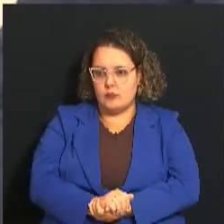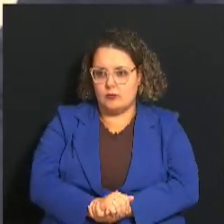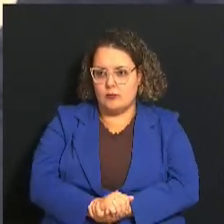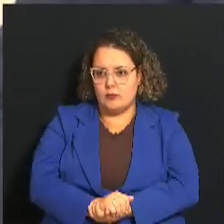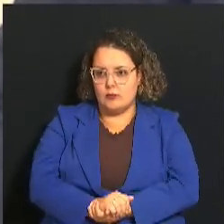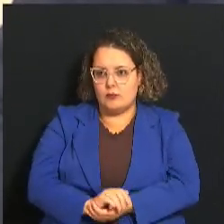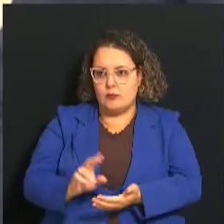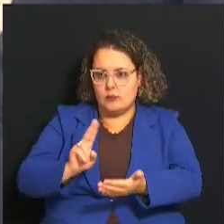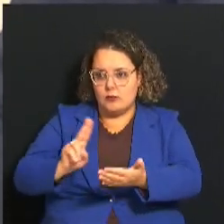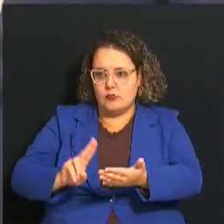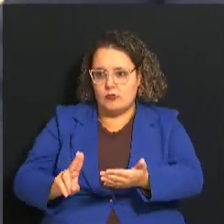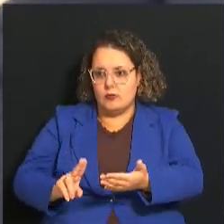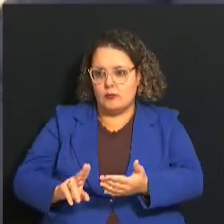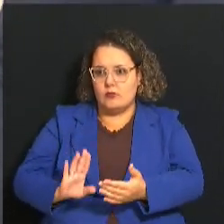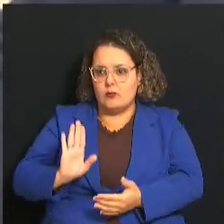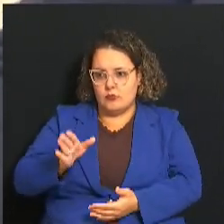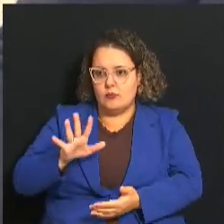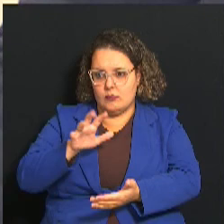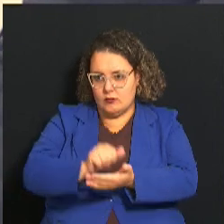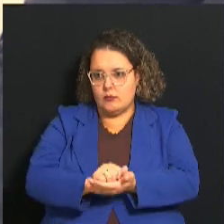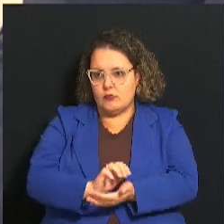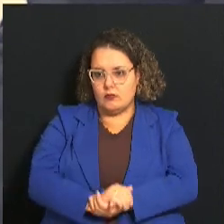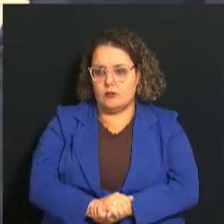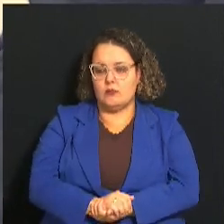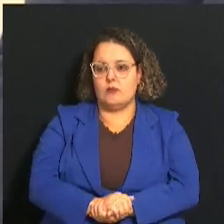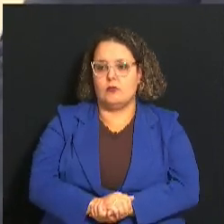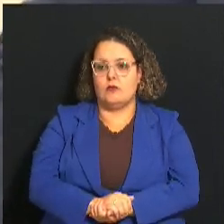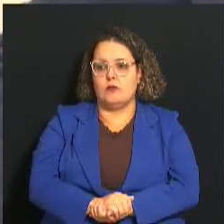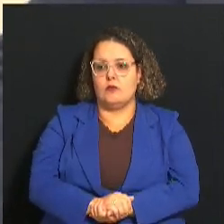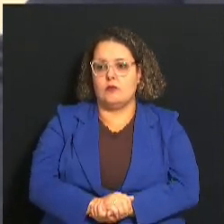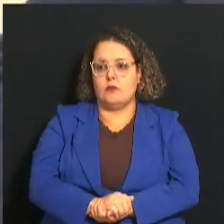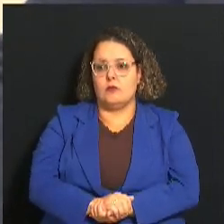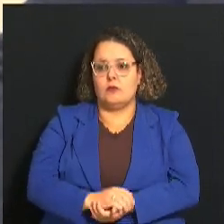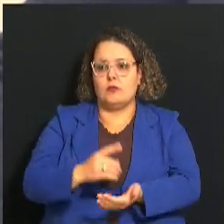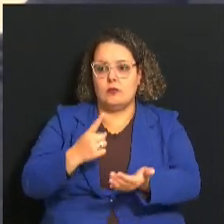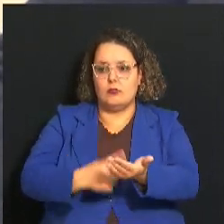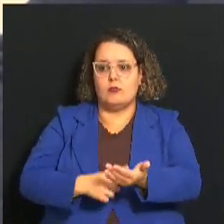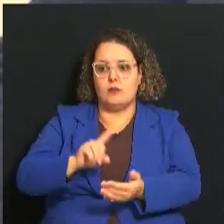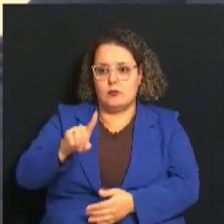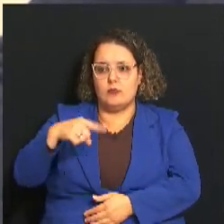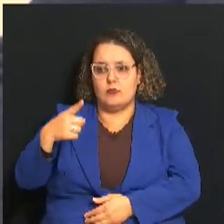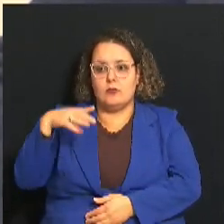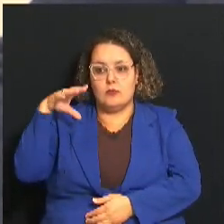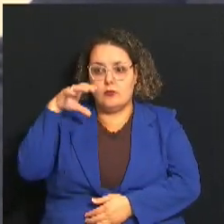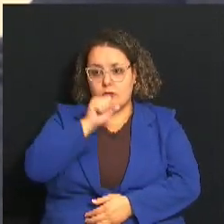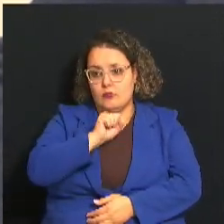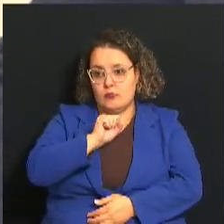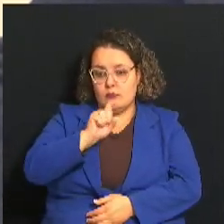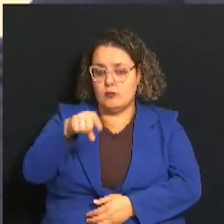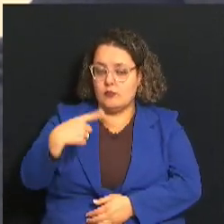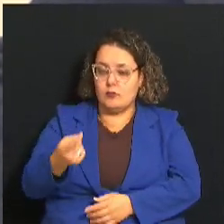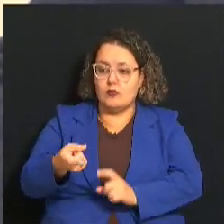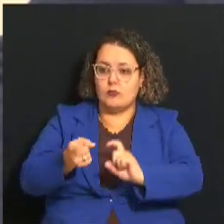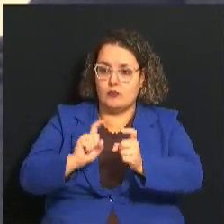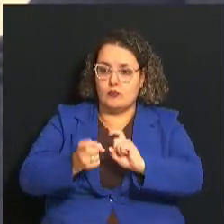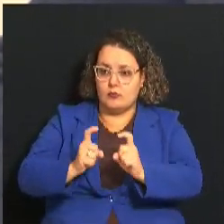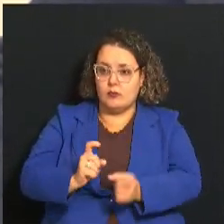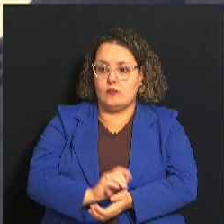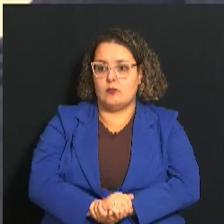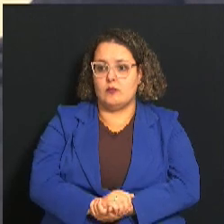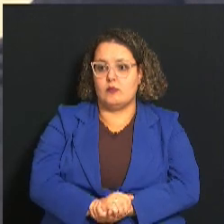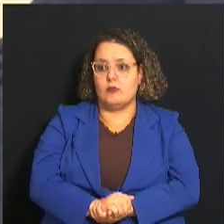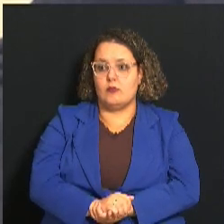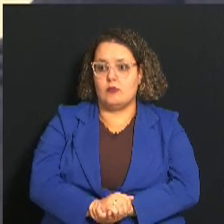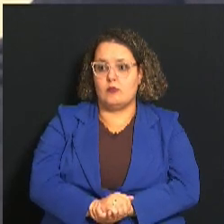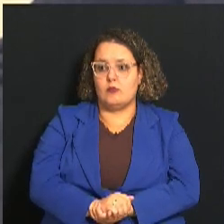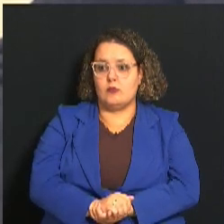nomes e já fica registrado aqui na frente. E marcaríamos, assim, na maior brevidade possível, uma outra reunião, porque, assim,